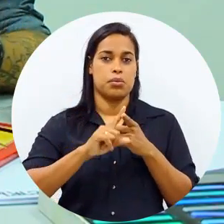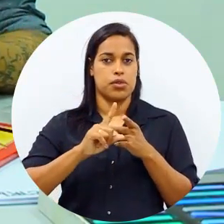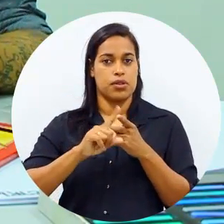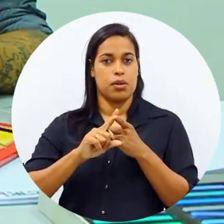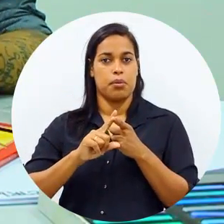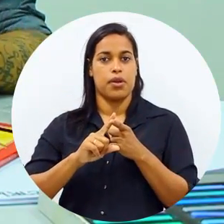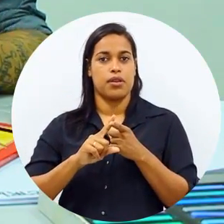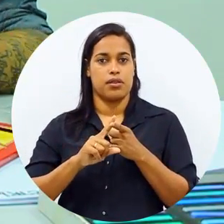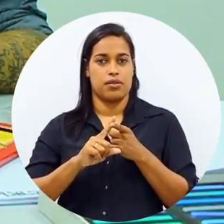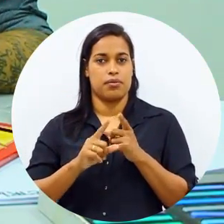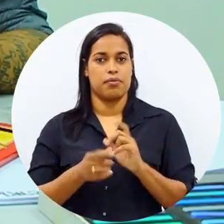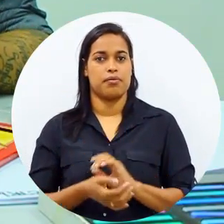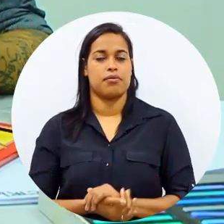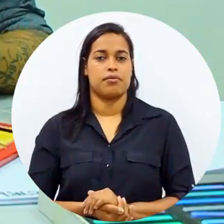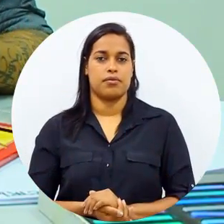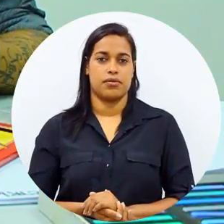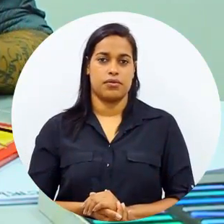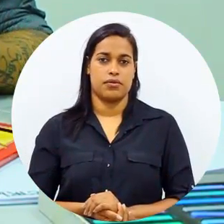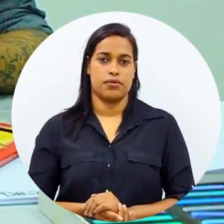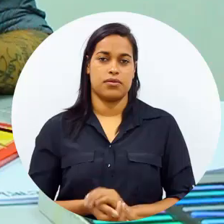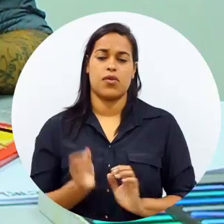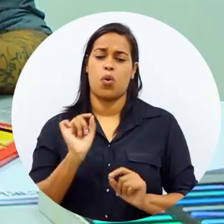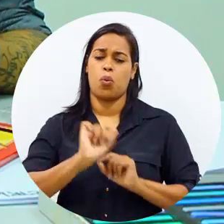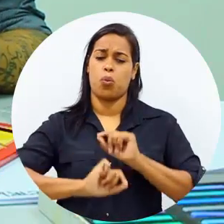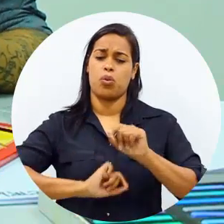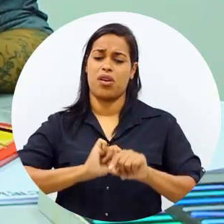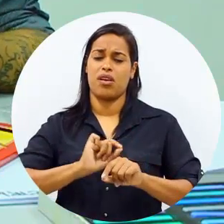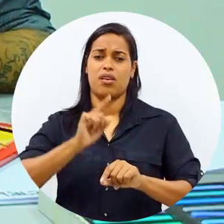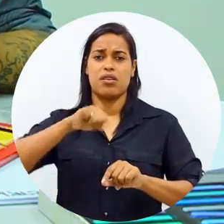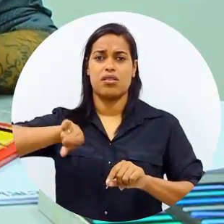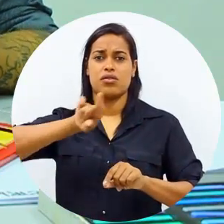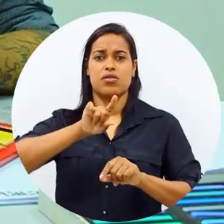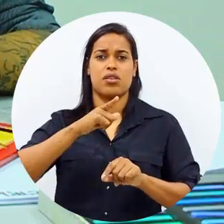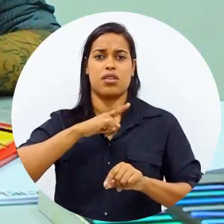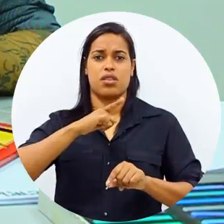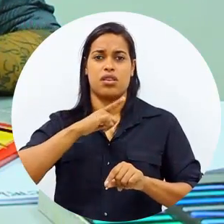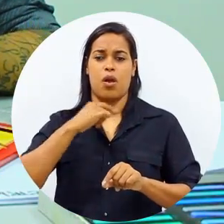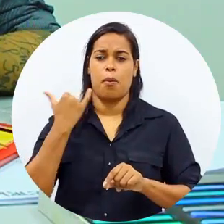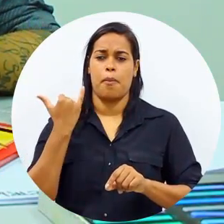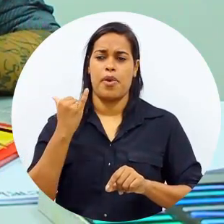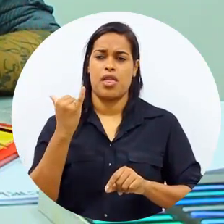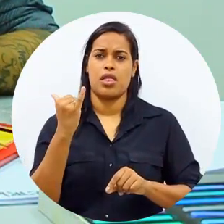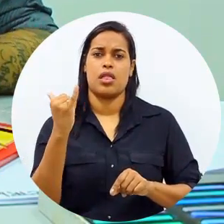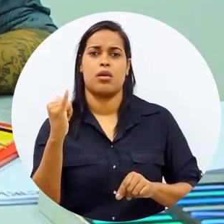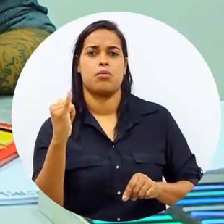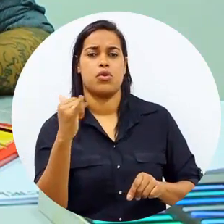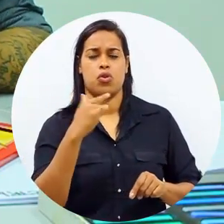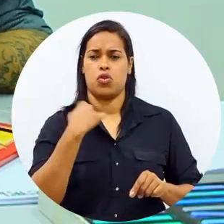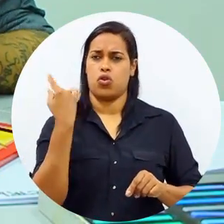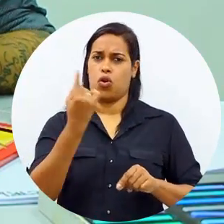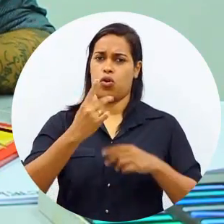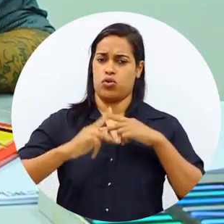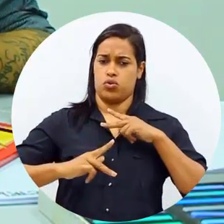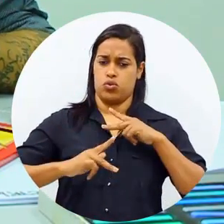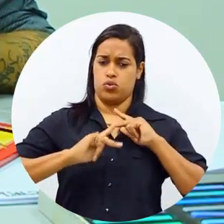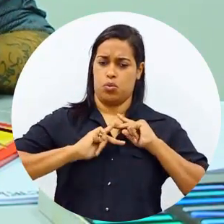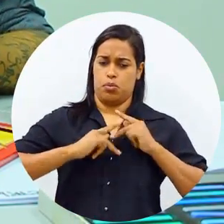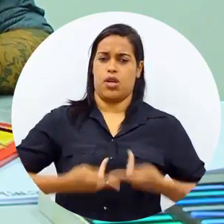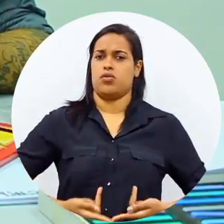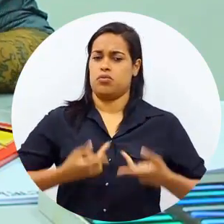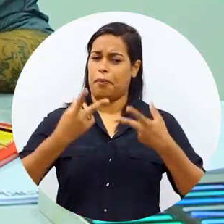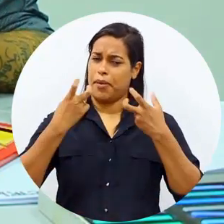equilíbrio versus a instabilidade. O que é que a gente tem como equilíbrio? Como é que nós, seres